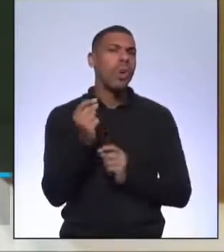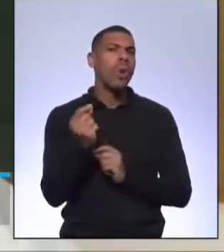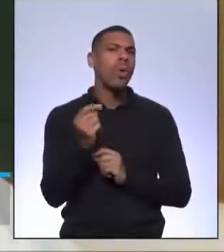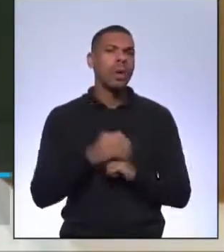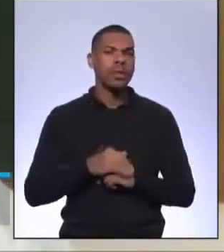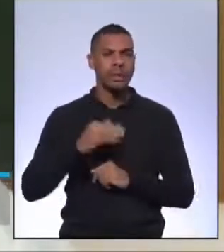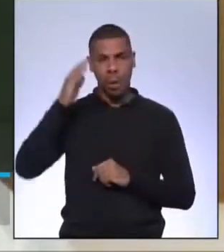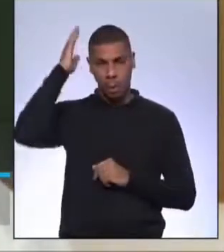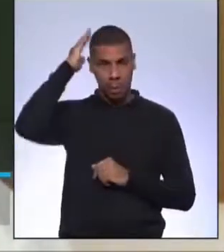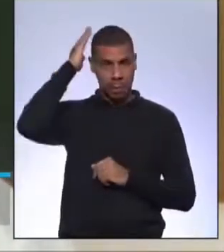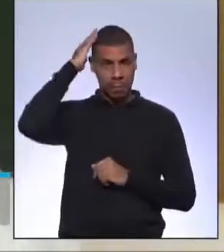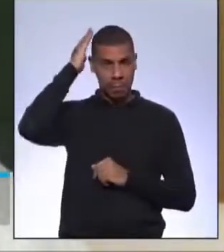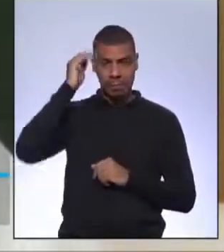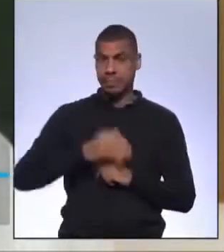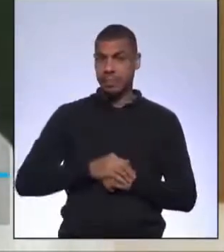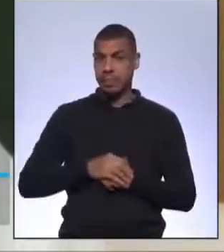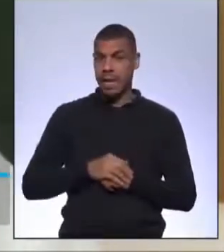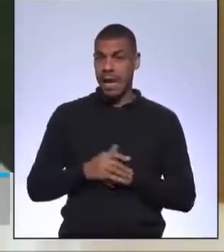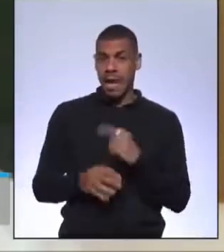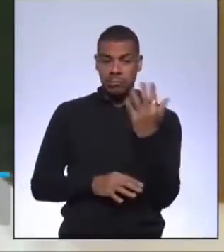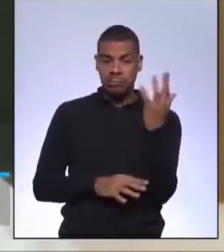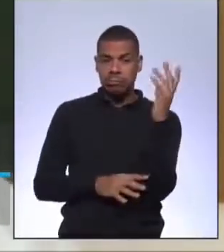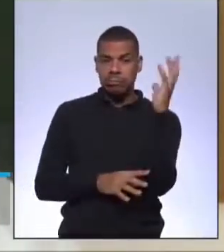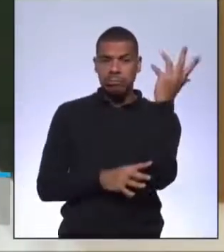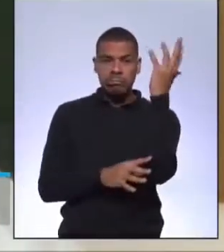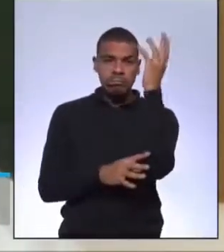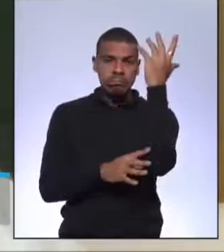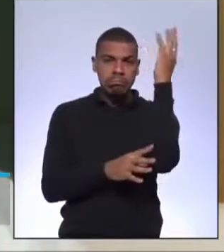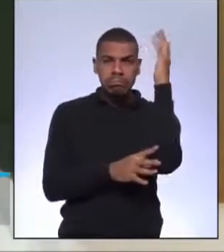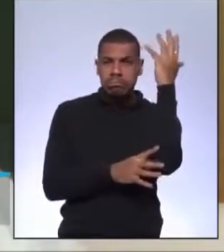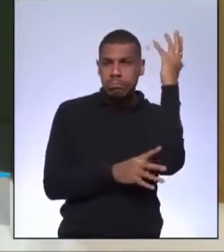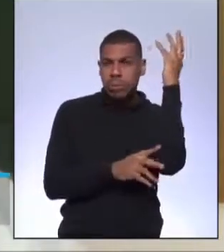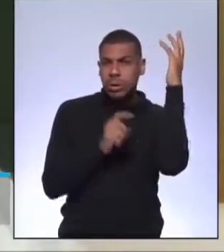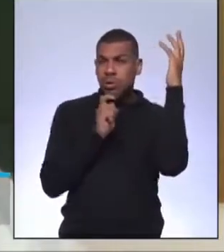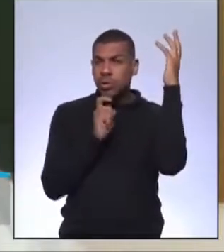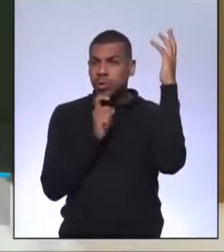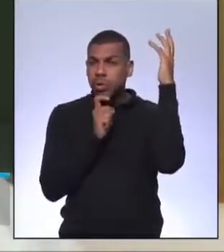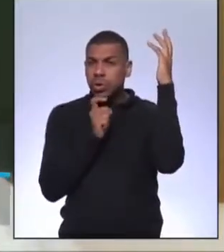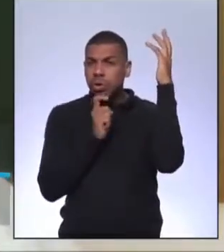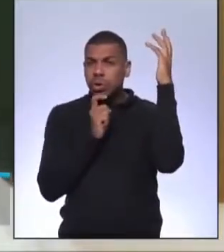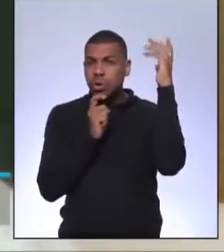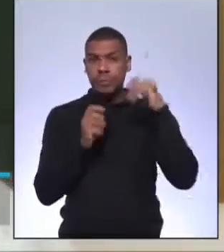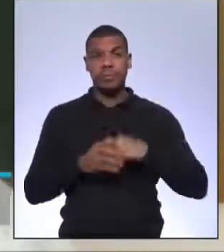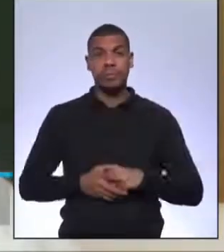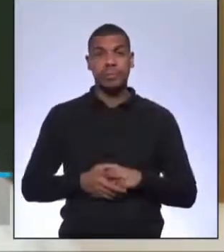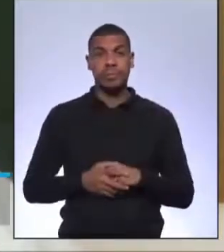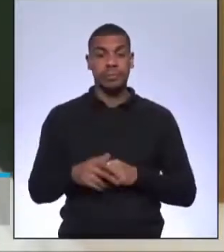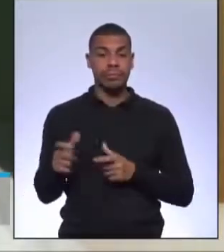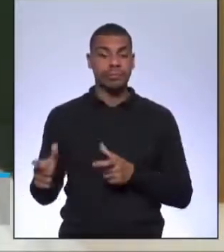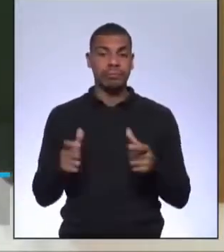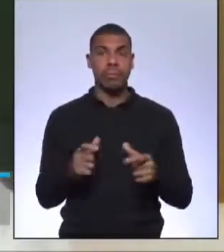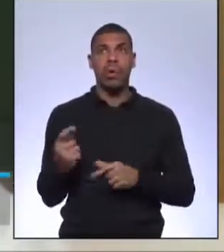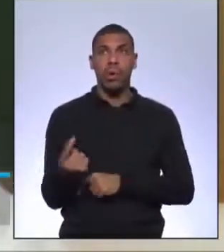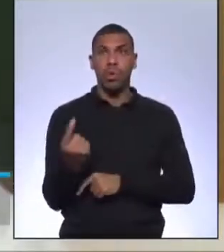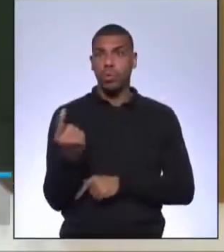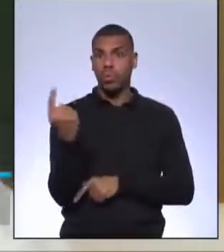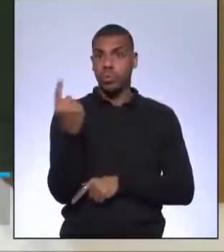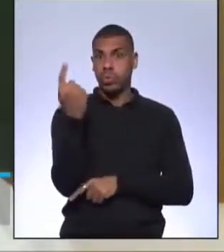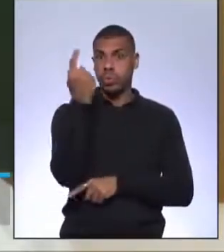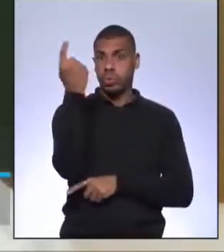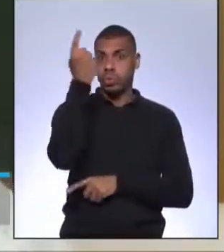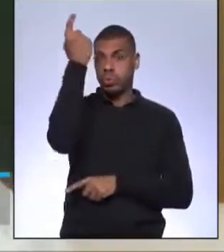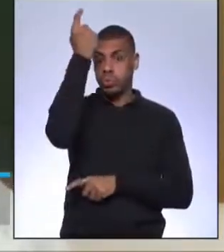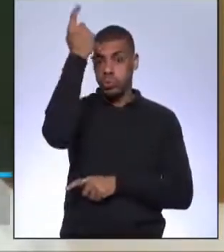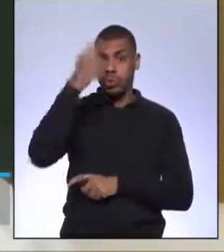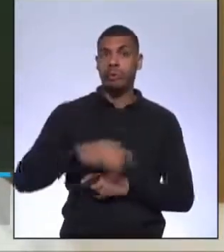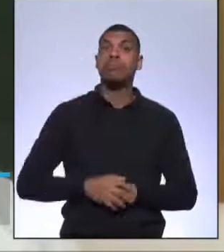Paraná, né? É uma árvore que normalmente ela vai dar em regiões frias ou de grande altitude, tá bom? E